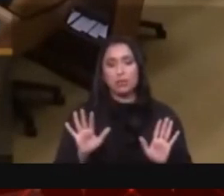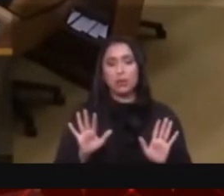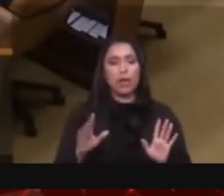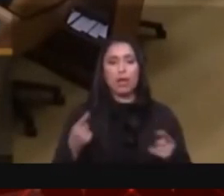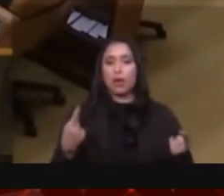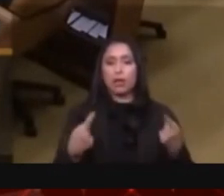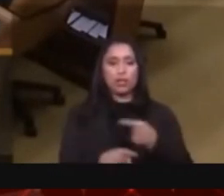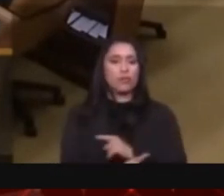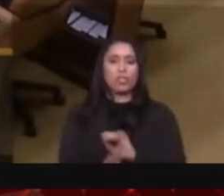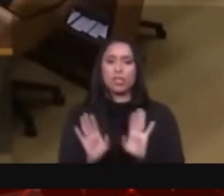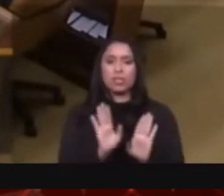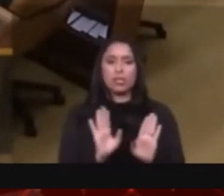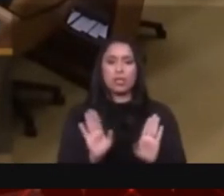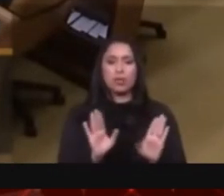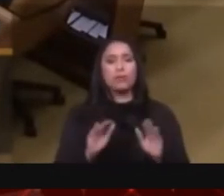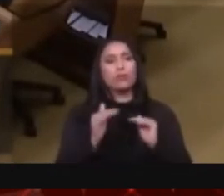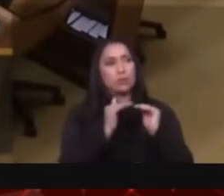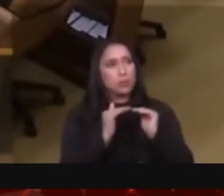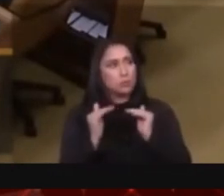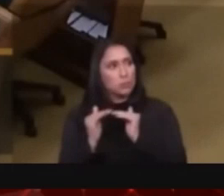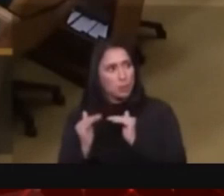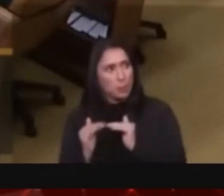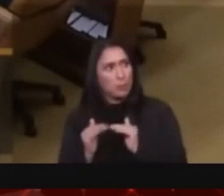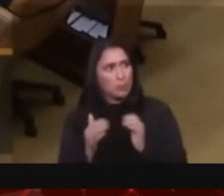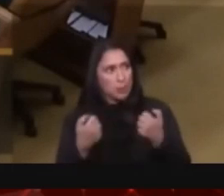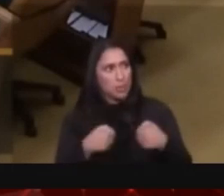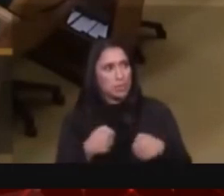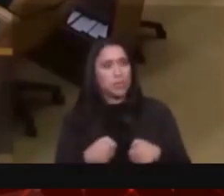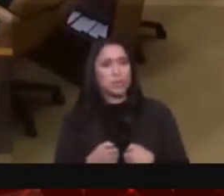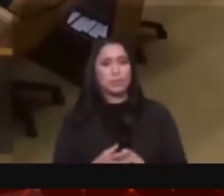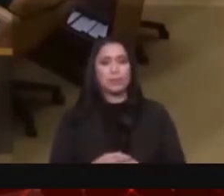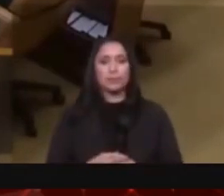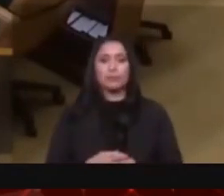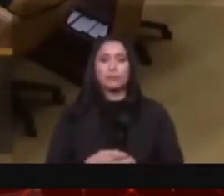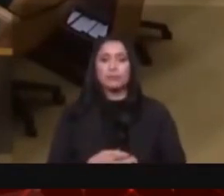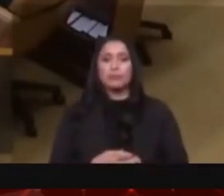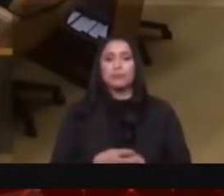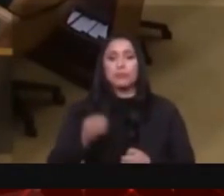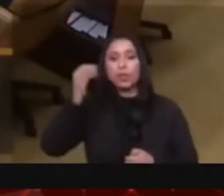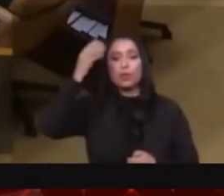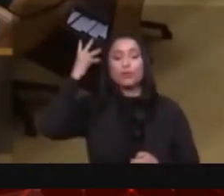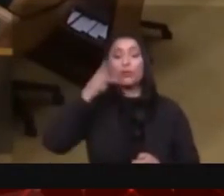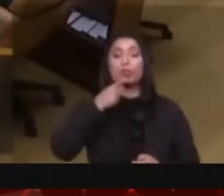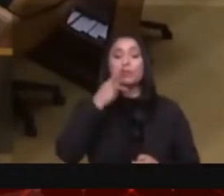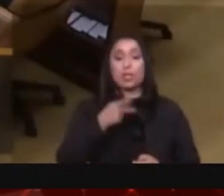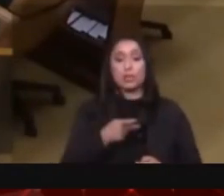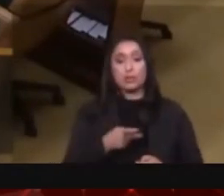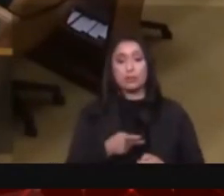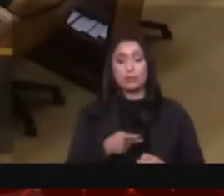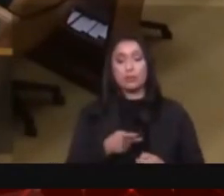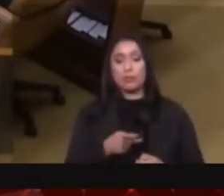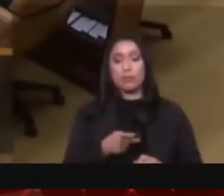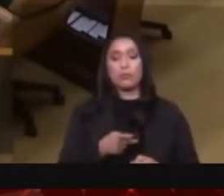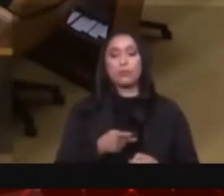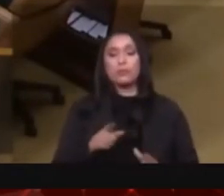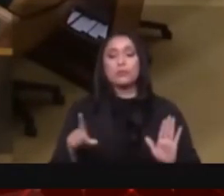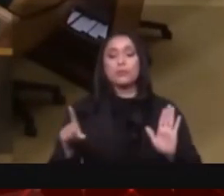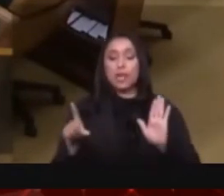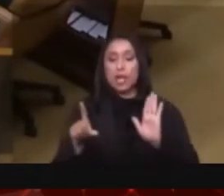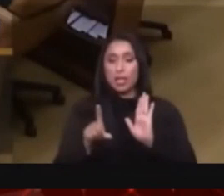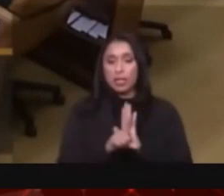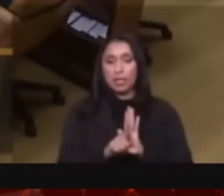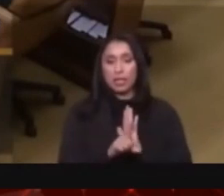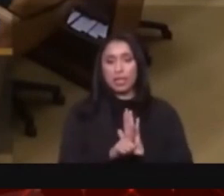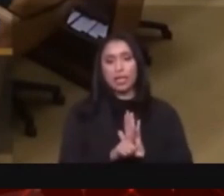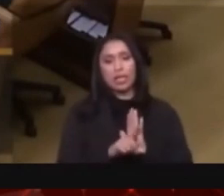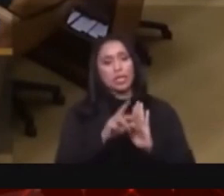nossa divergência, vamos construir um consenso. Eu só queria fazer uma parte, que a lei ela estabelece